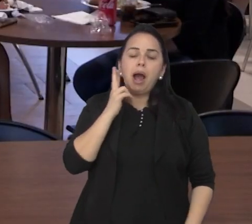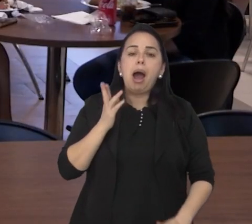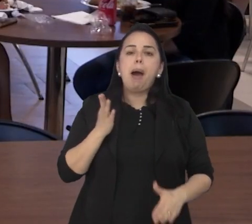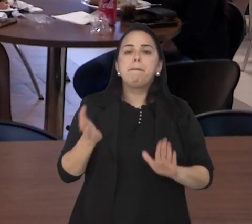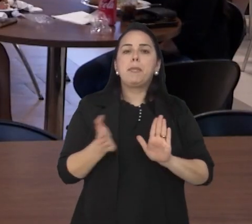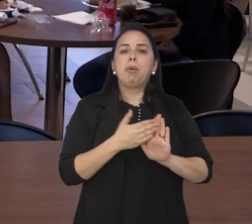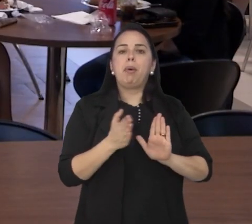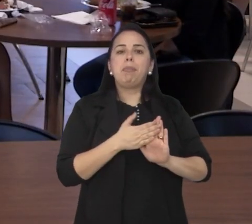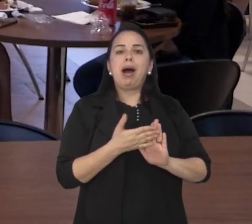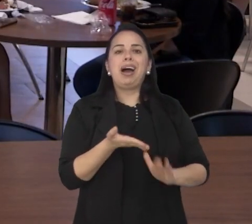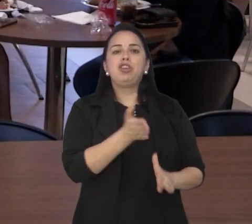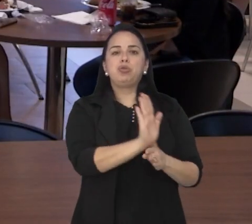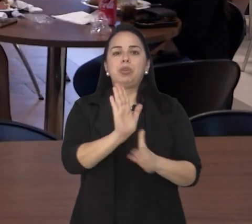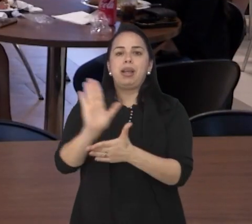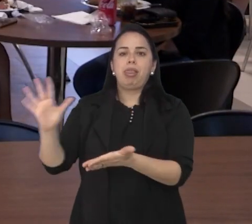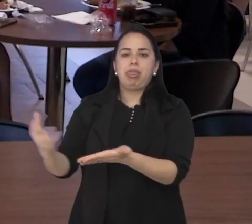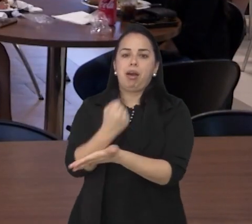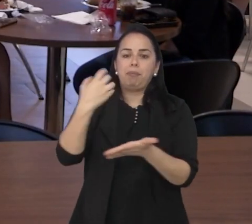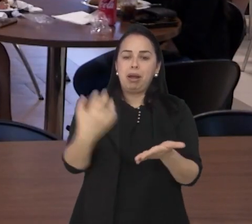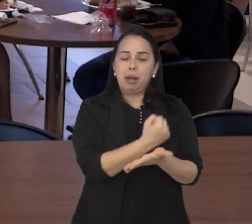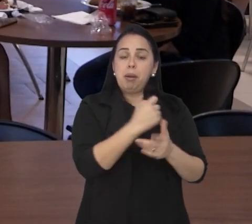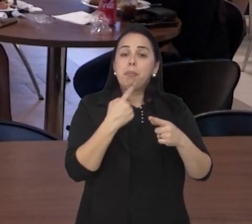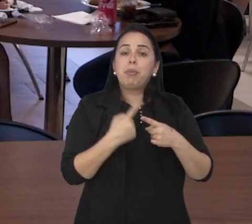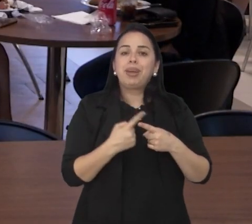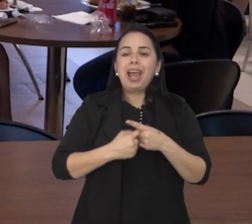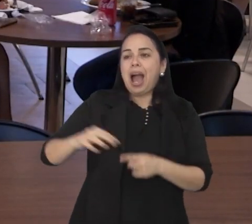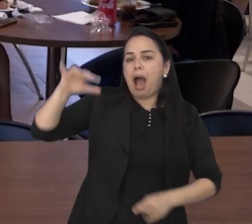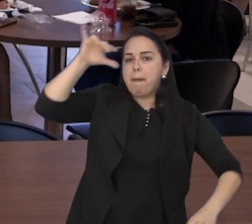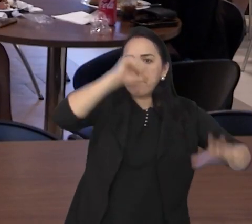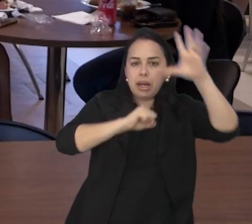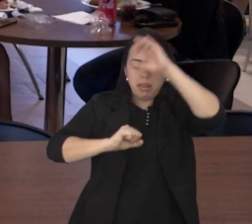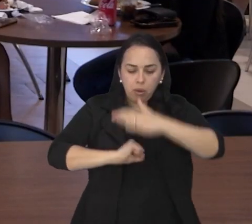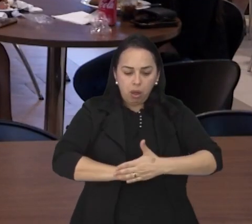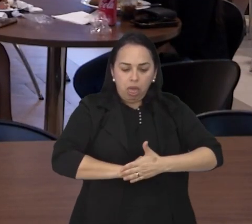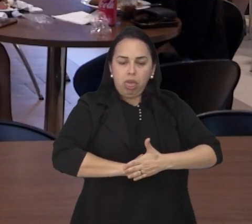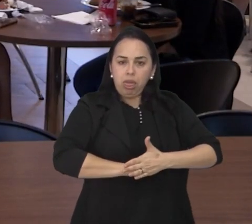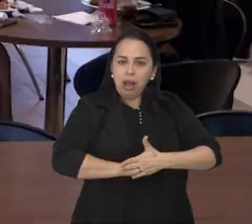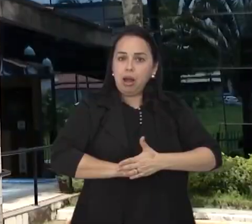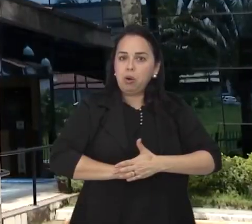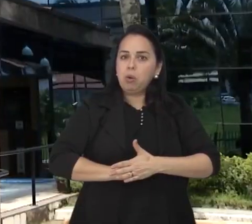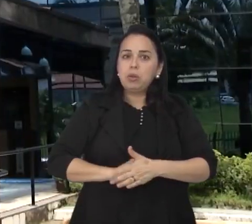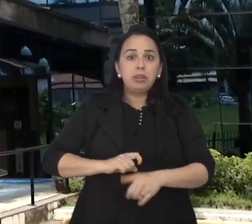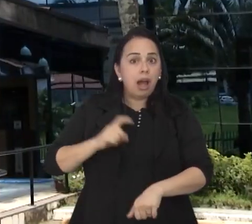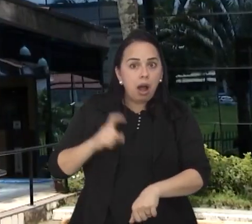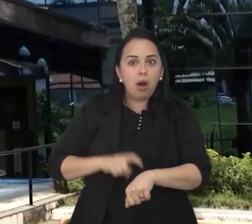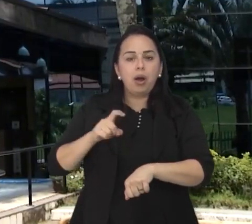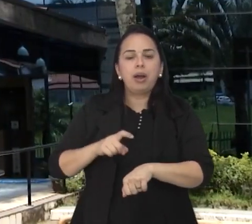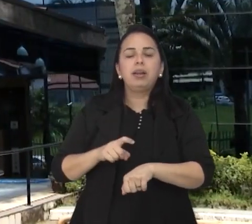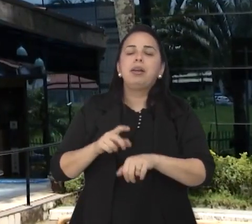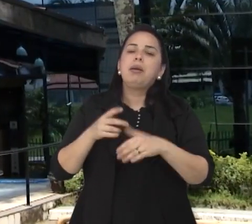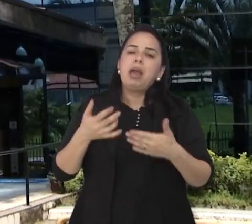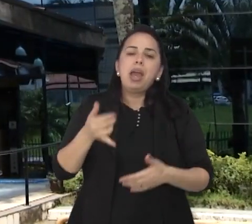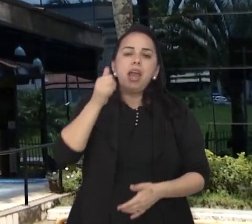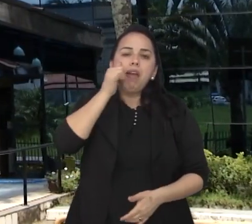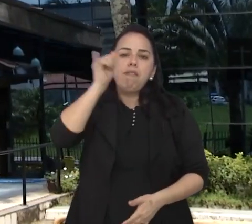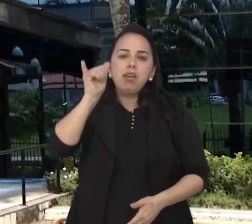proposta é salvar vidas. Com mais conhecimento sobre a manobra e atendimento rápido, o poder público